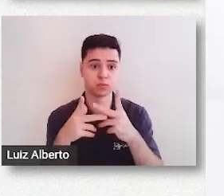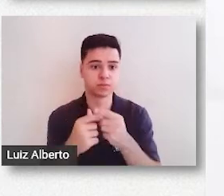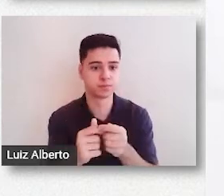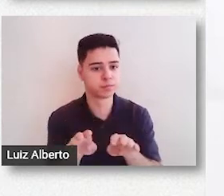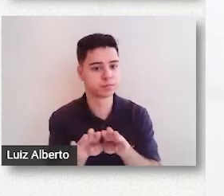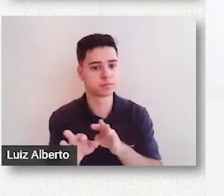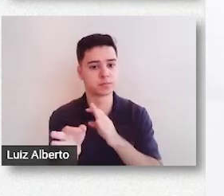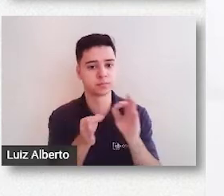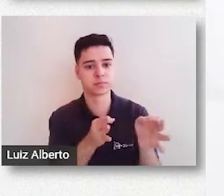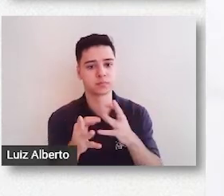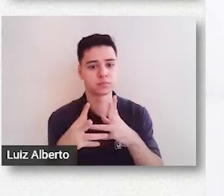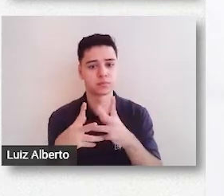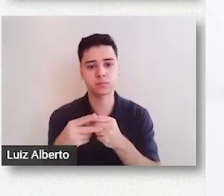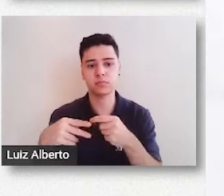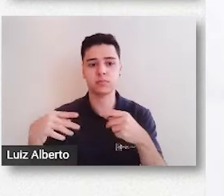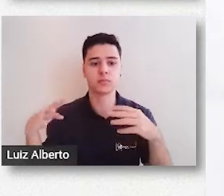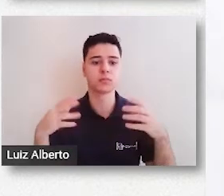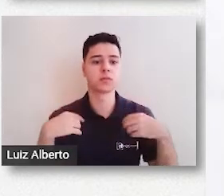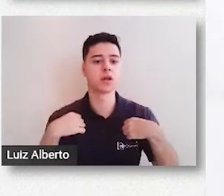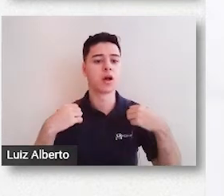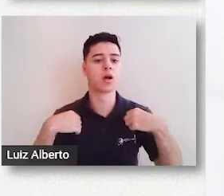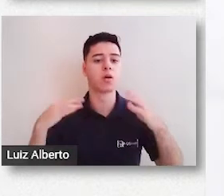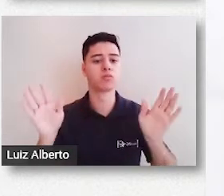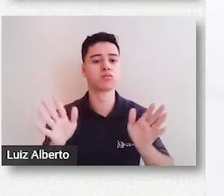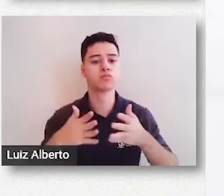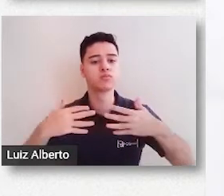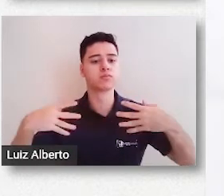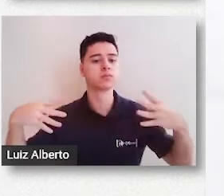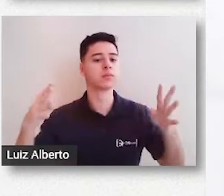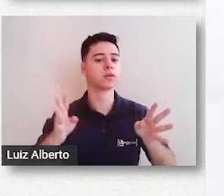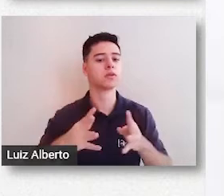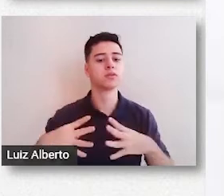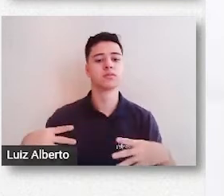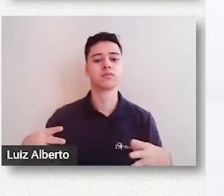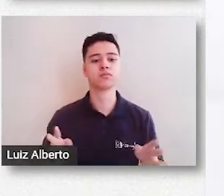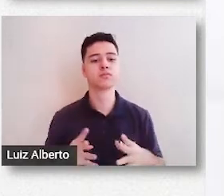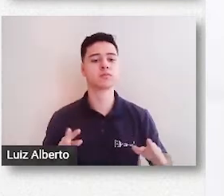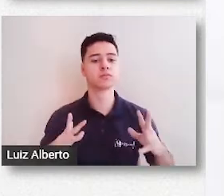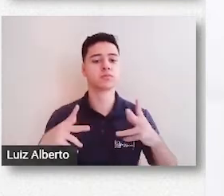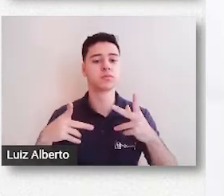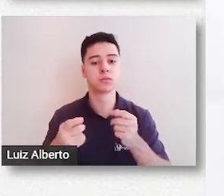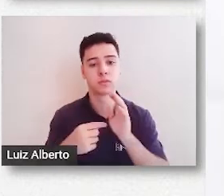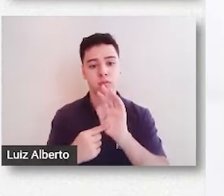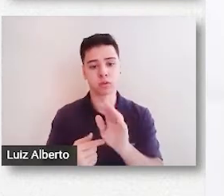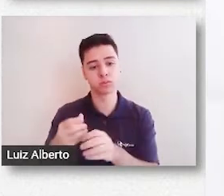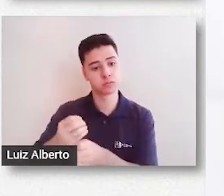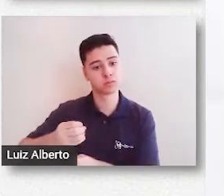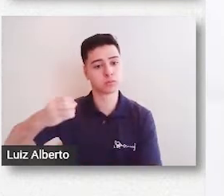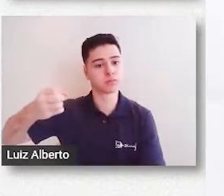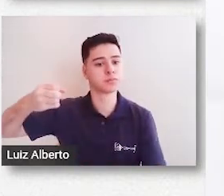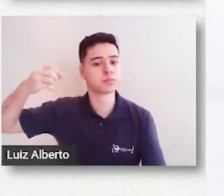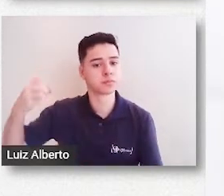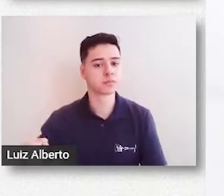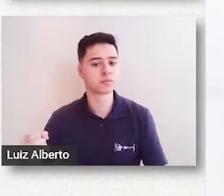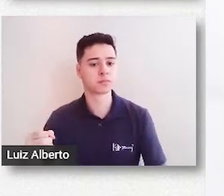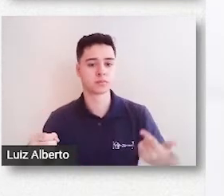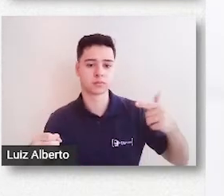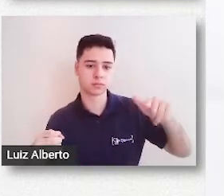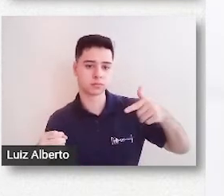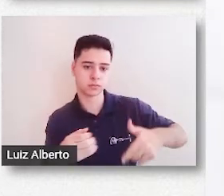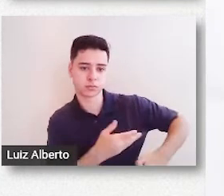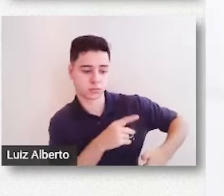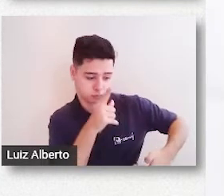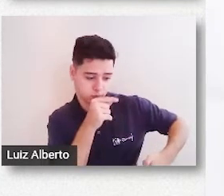aí dos tecidos, né? Do planejamento do santo. Então, aqui ele já aparece com um cajado, sem a cesta de